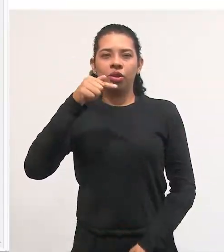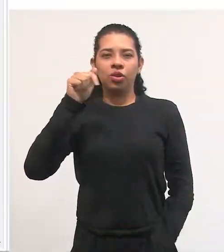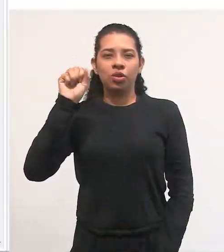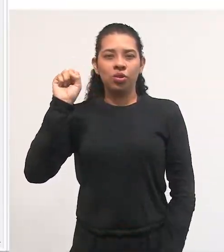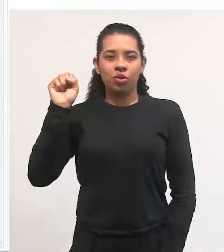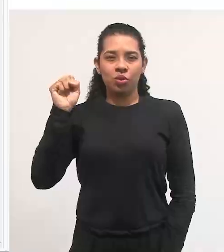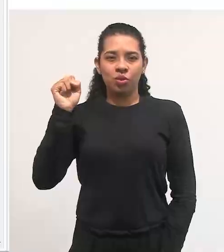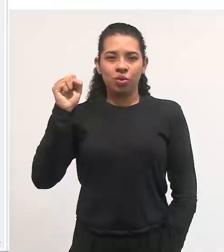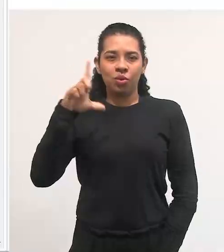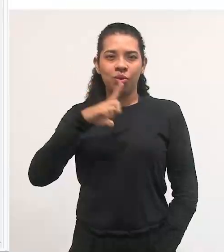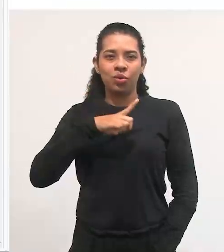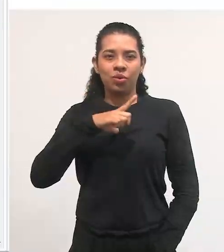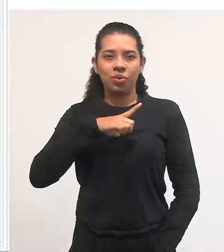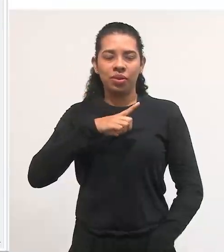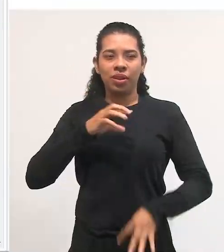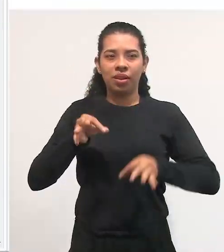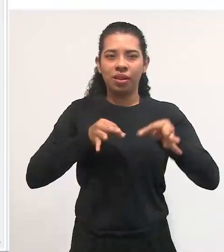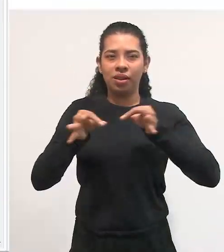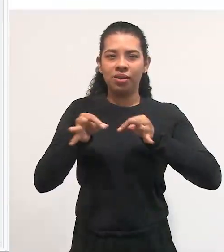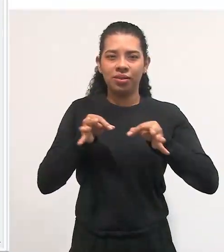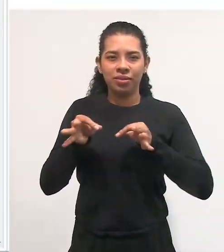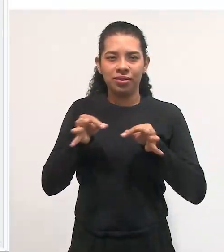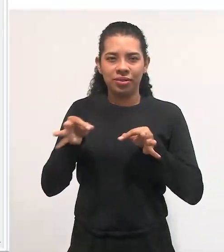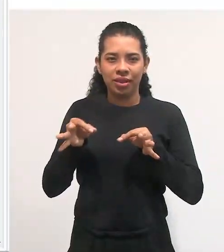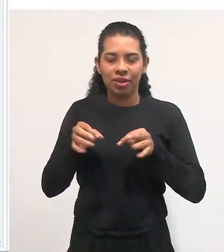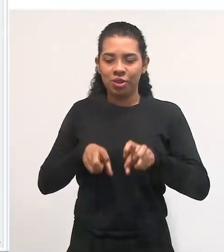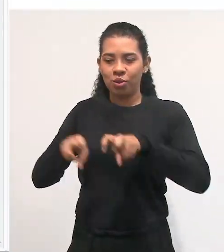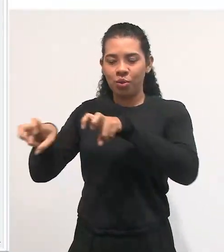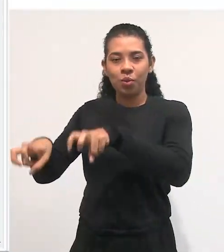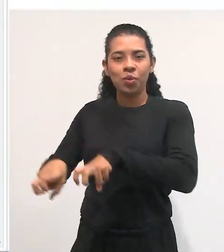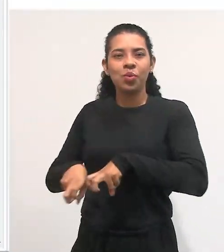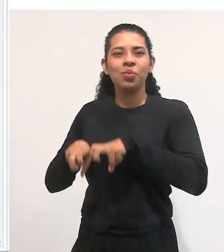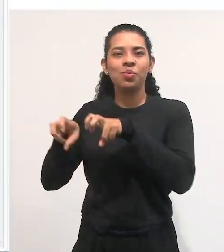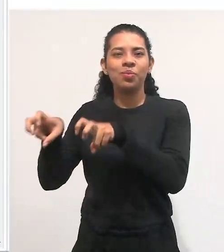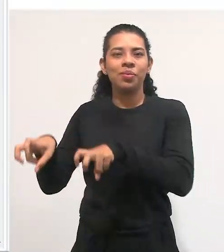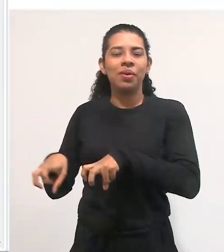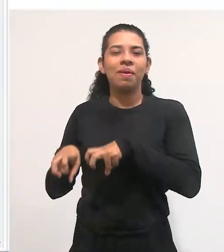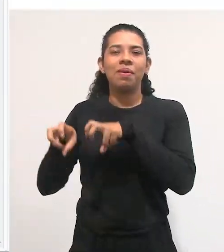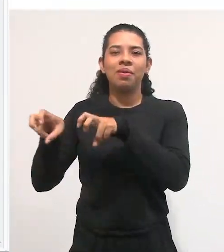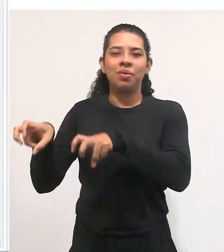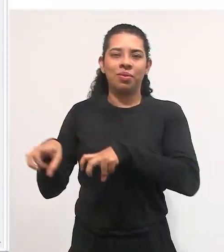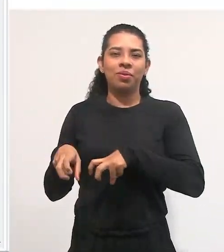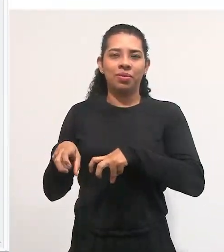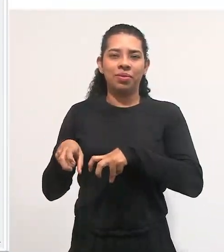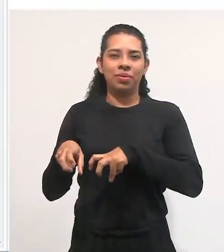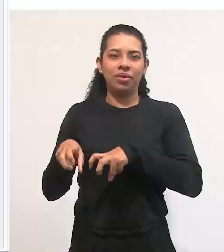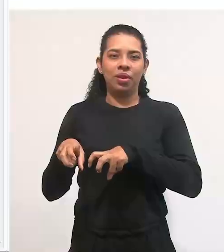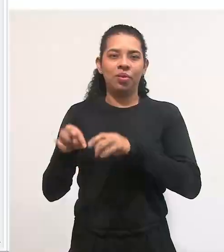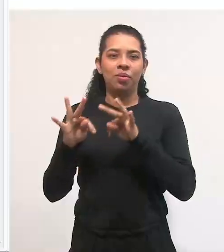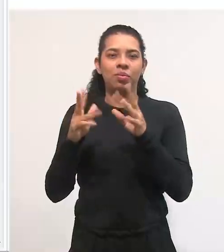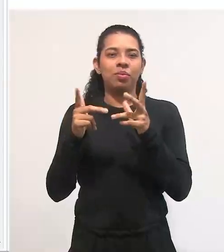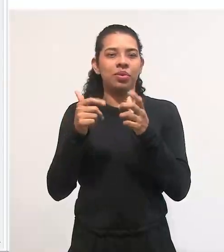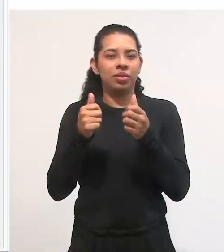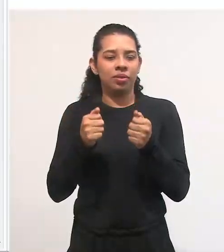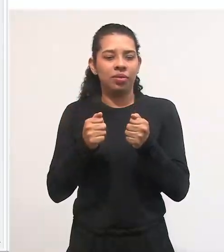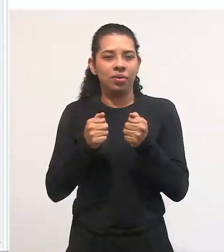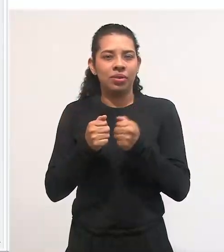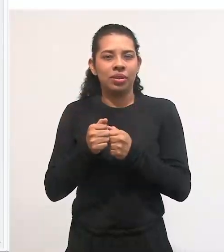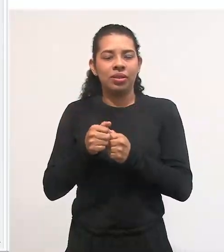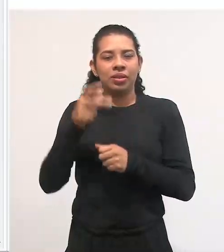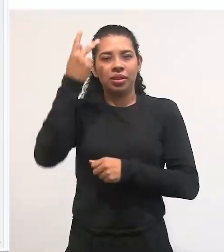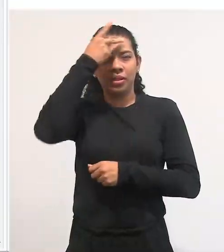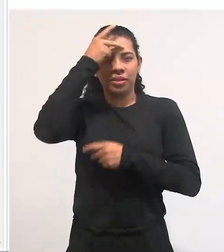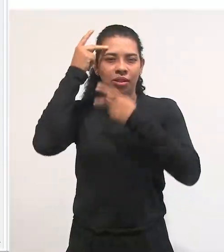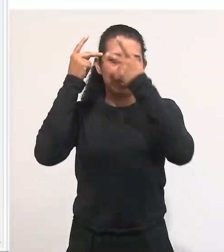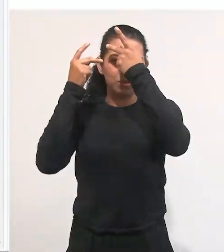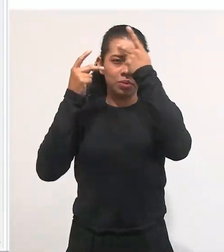complementação do currículo para a população rural, que deve atender às especificidades desses sujeitos, né?